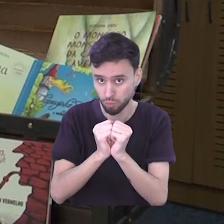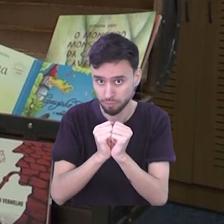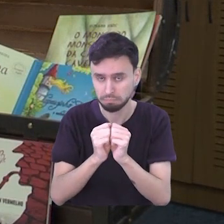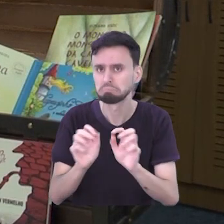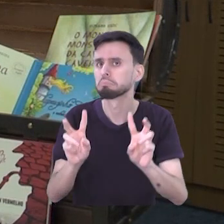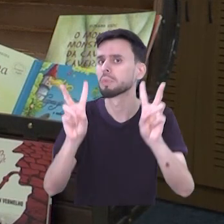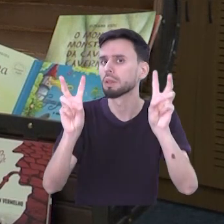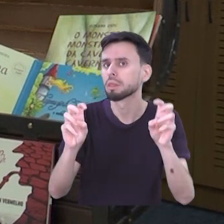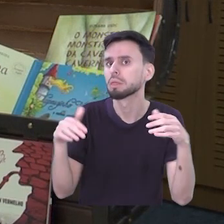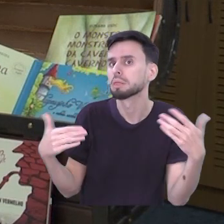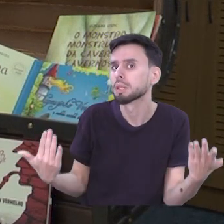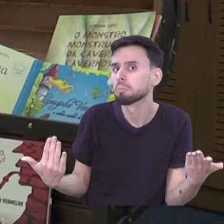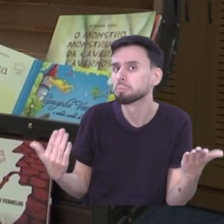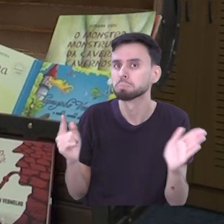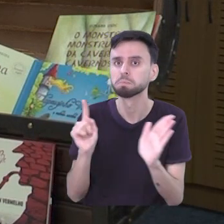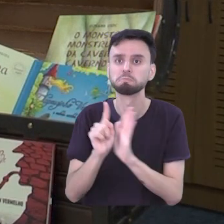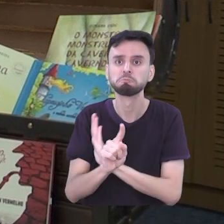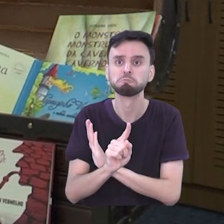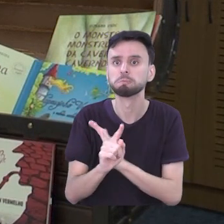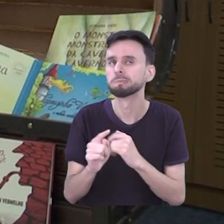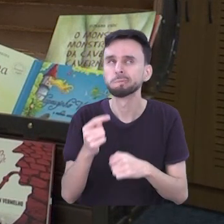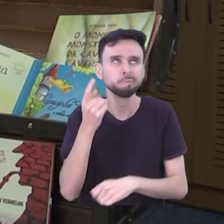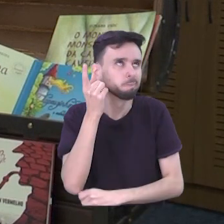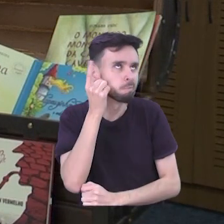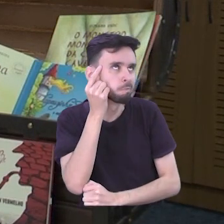foi o tema, então?